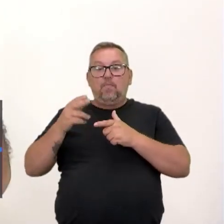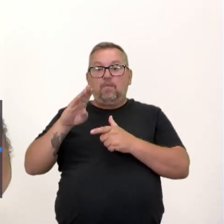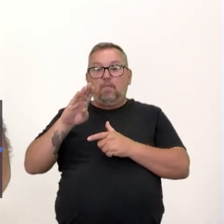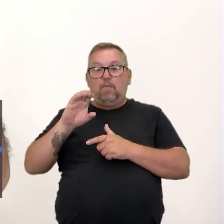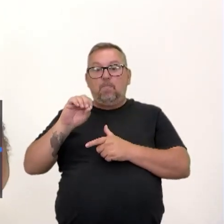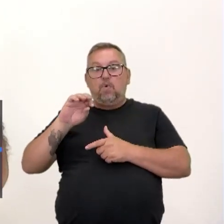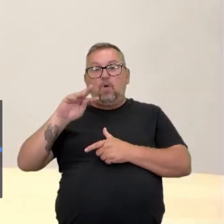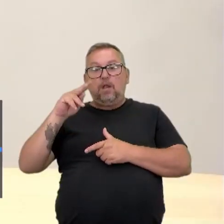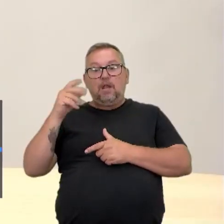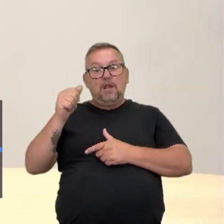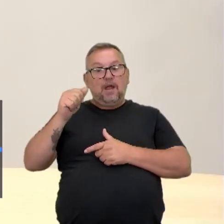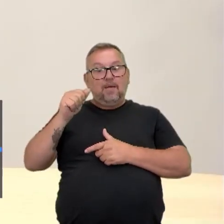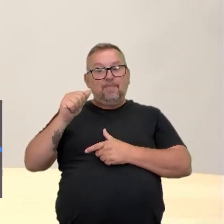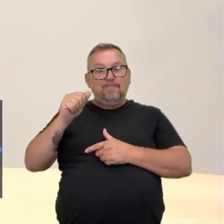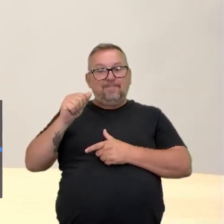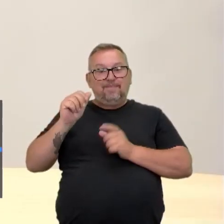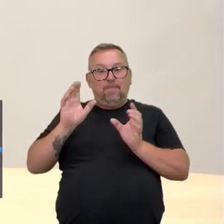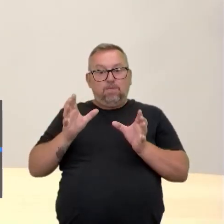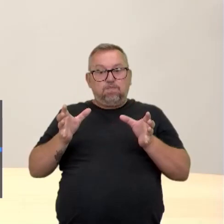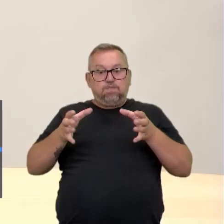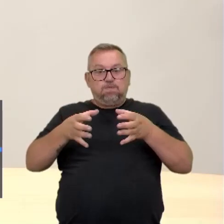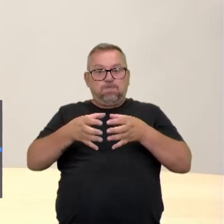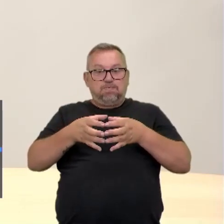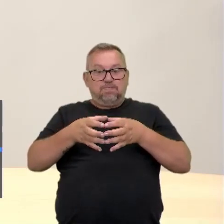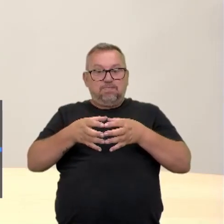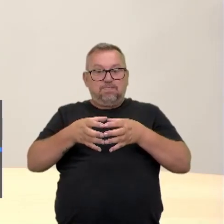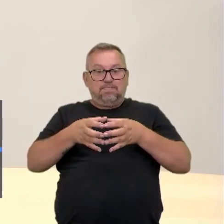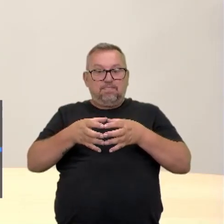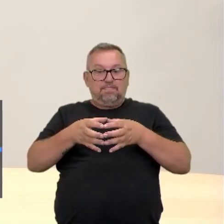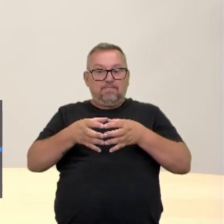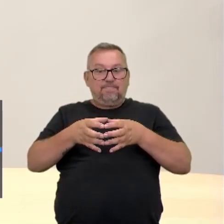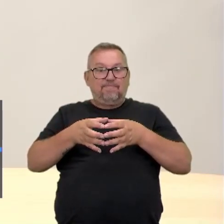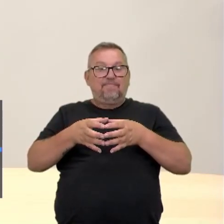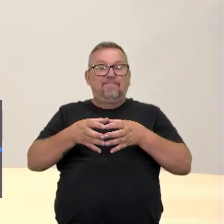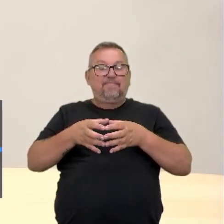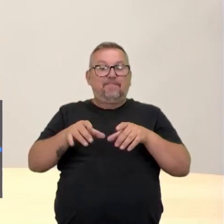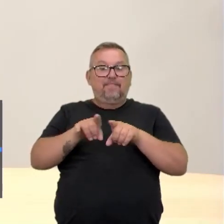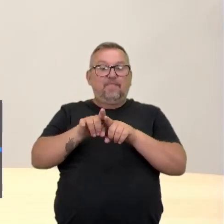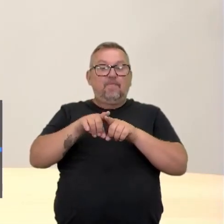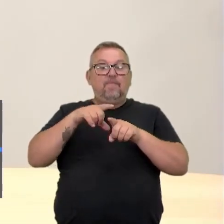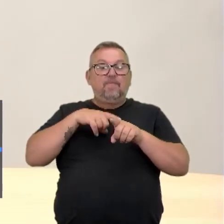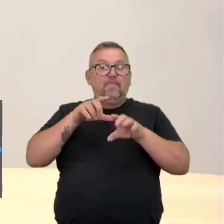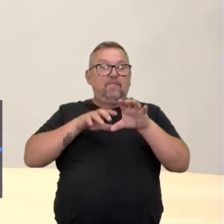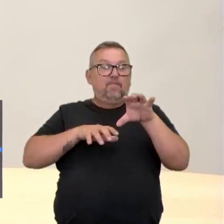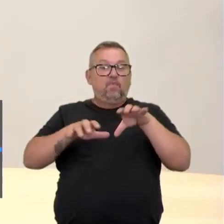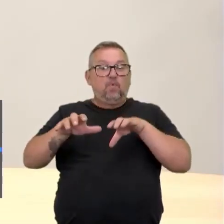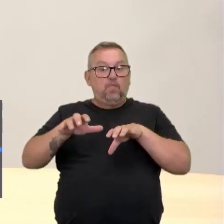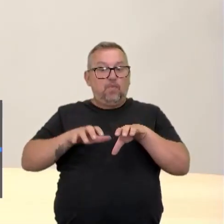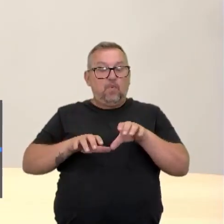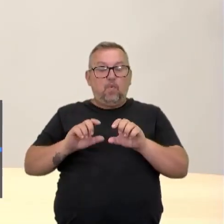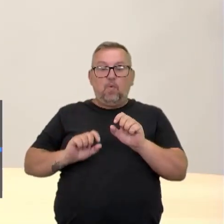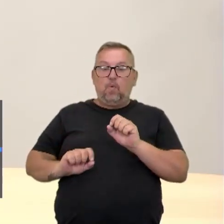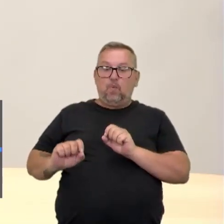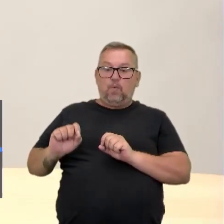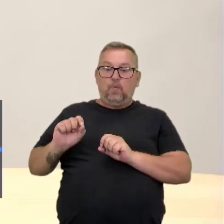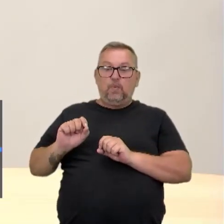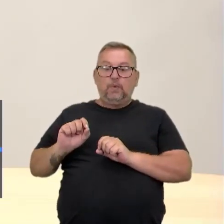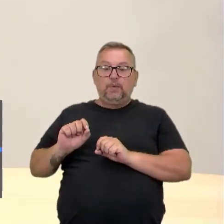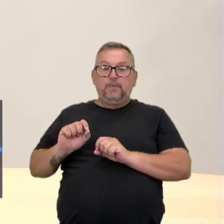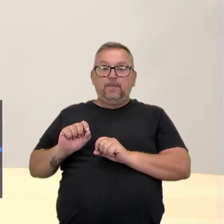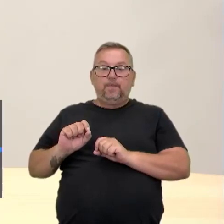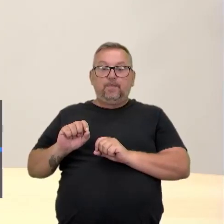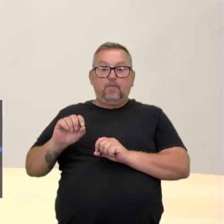bolha. Eles se autossegregam. Não, e aí nisso que você tá falando, tem um movimento também de que